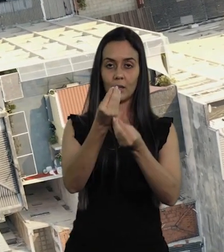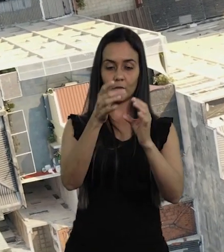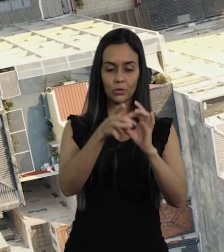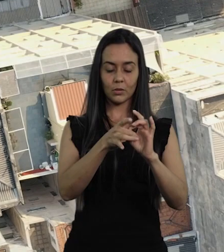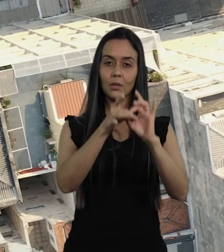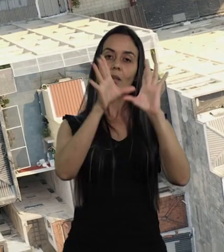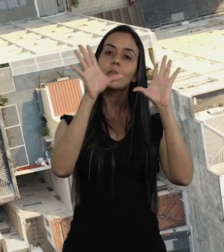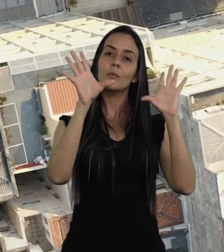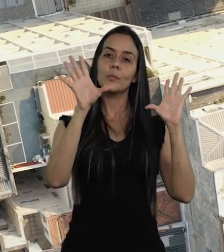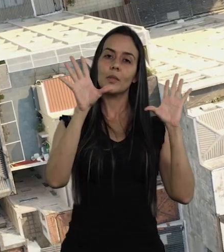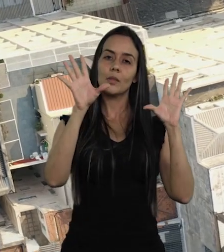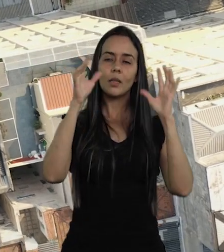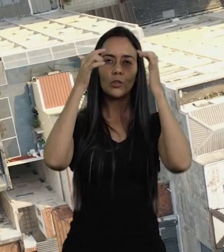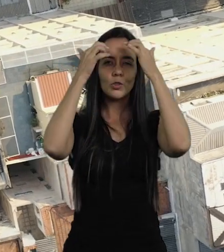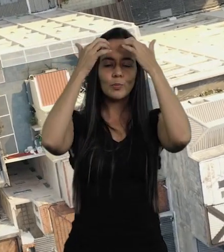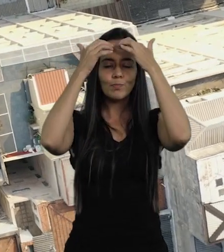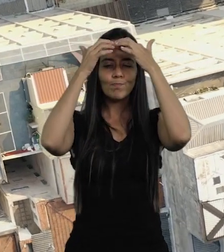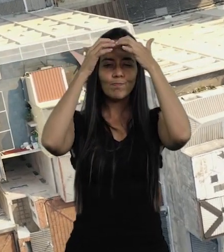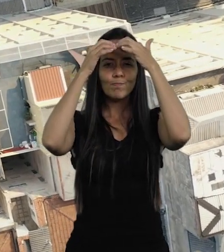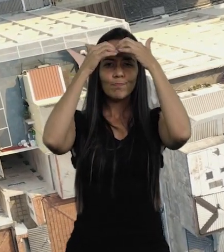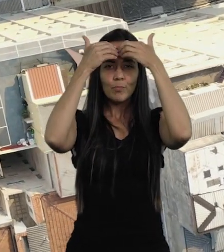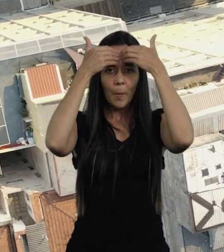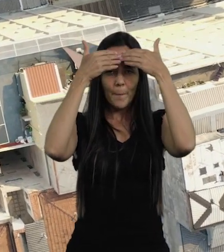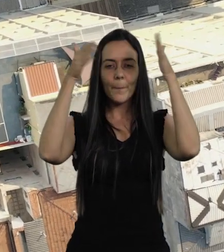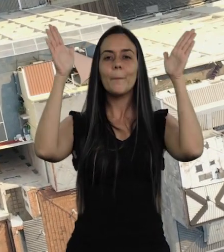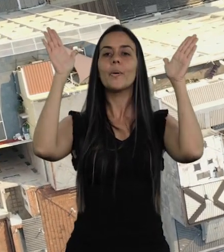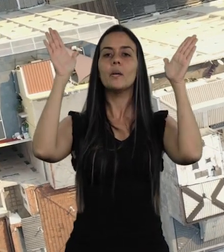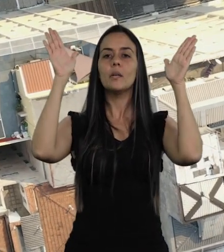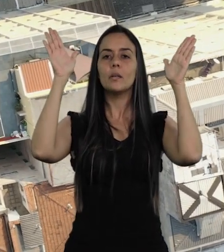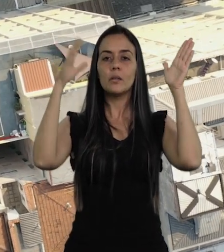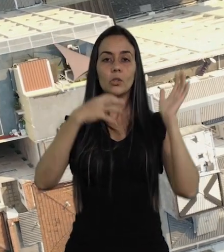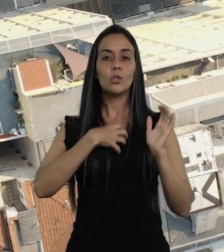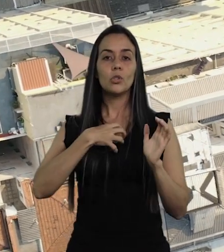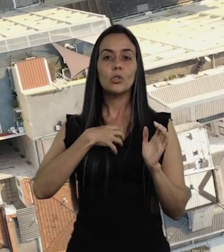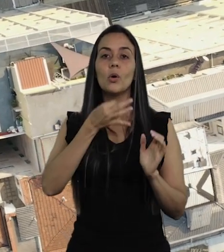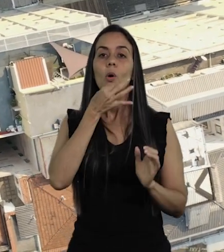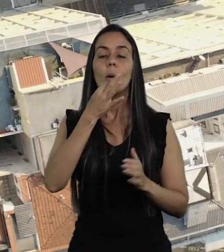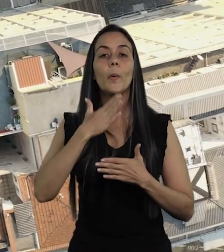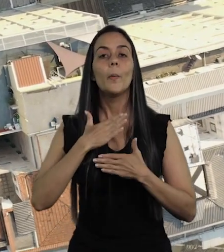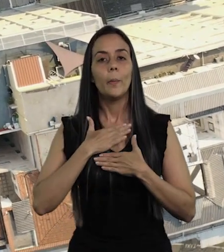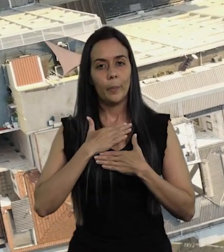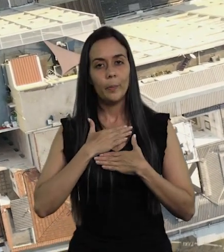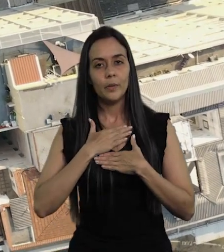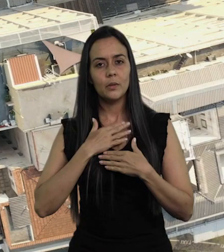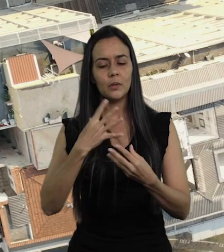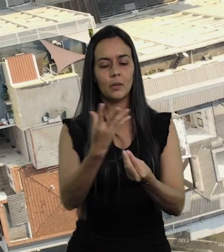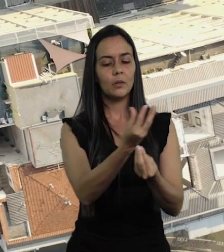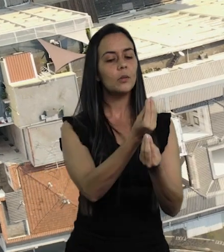E a liberdade de percepção do que aquela obra está dizendo a nós.